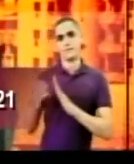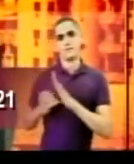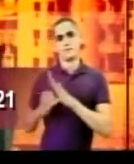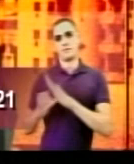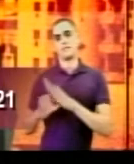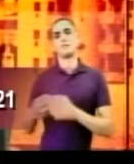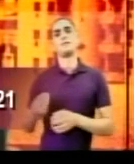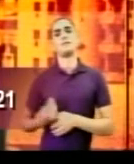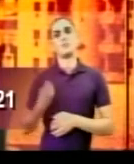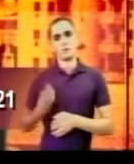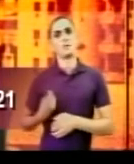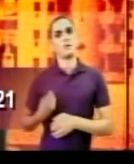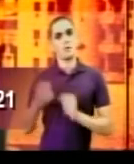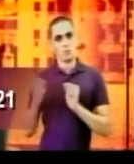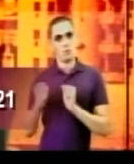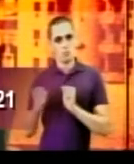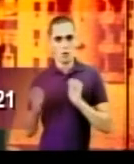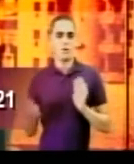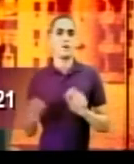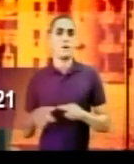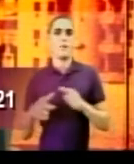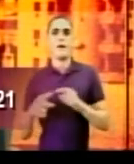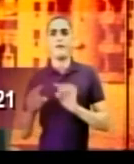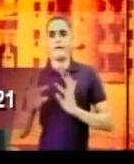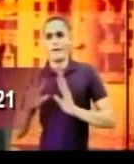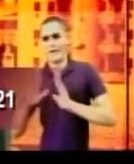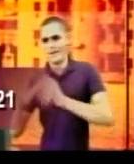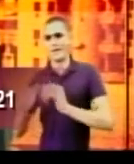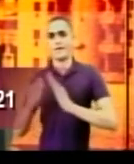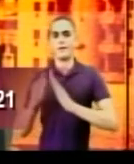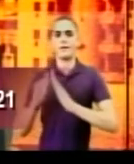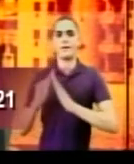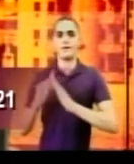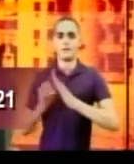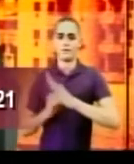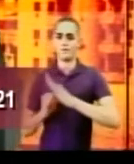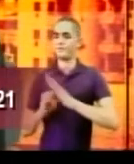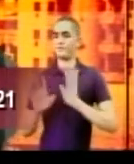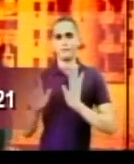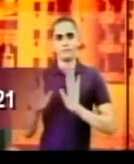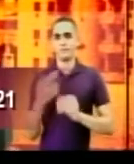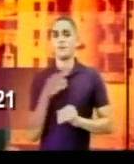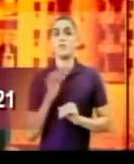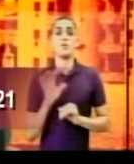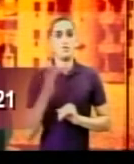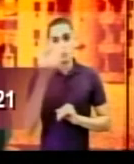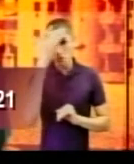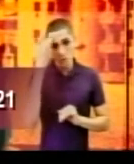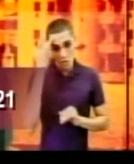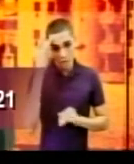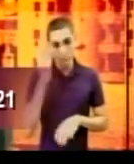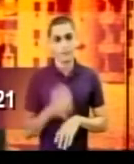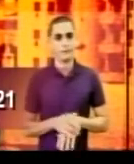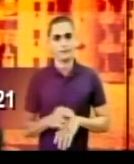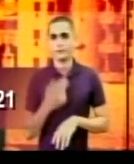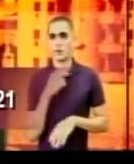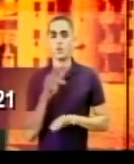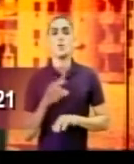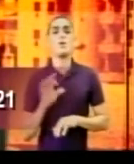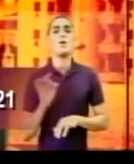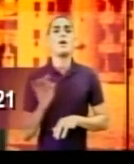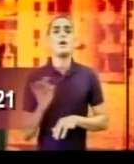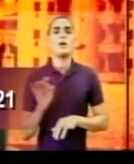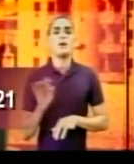paciente tem ou não Covid. Obviamente, aquele que tem o contato com quem tem Covid o dia todo, ele tem que